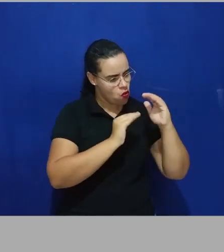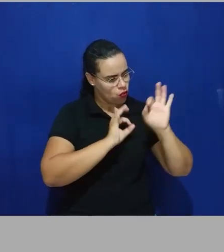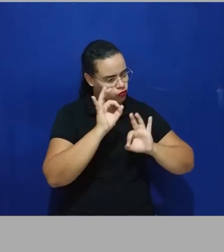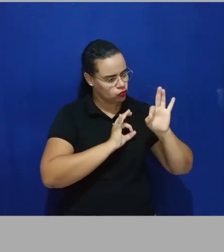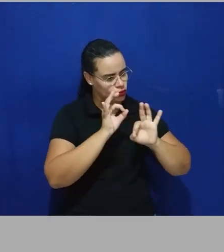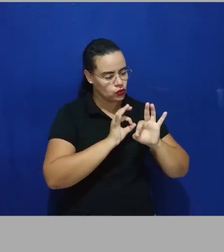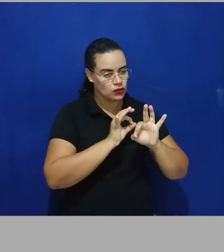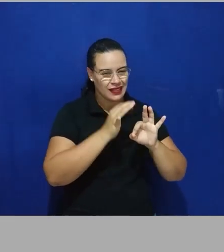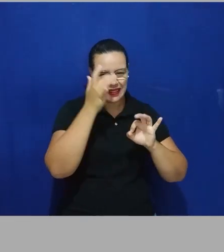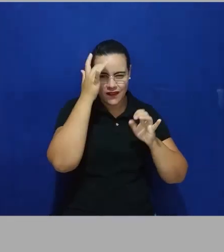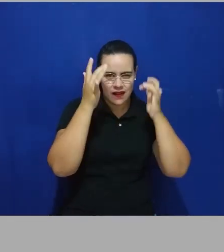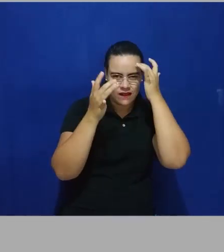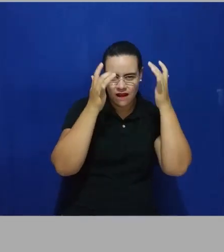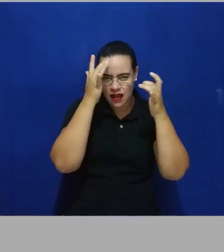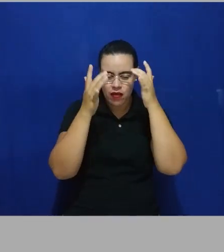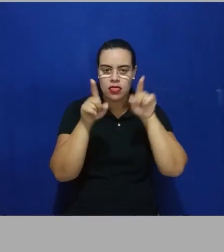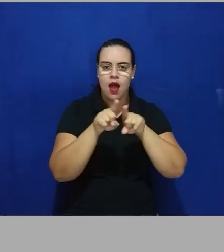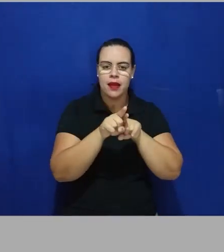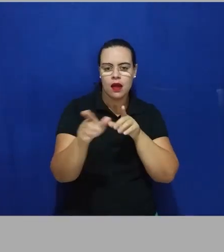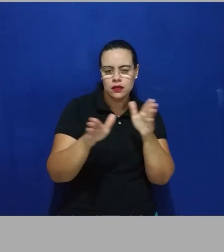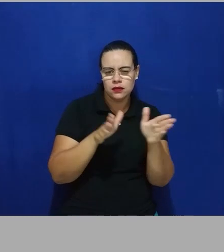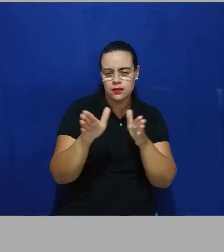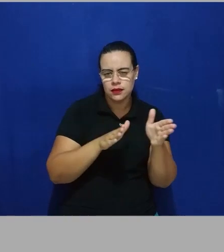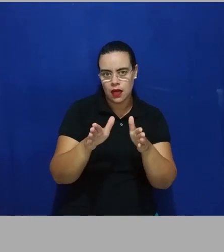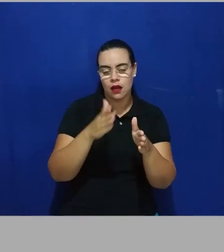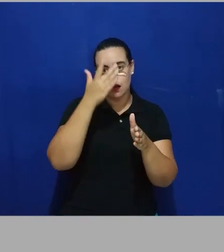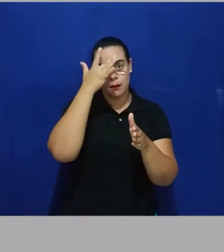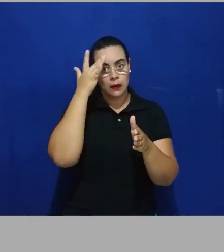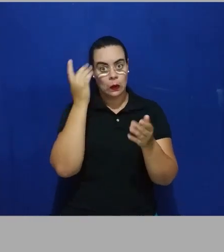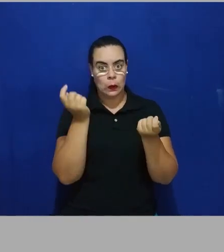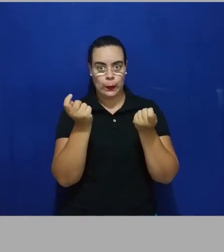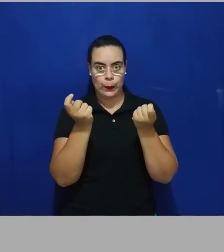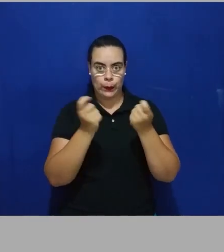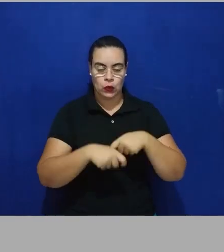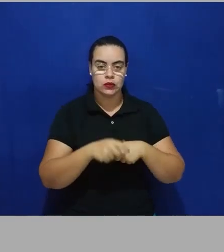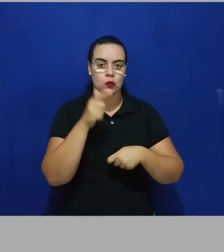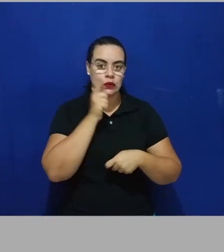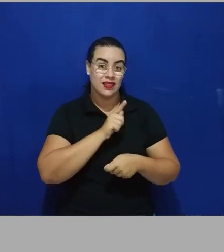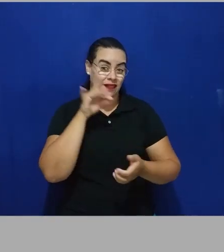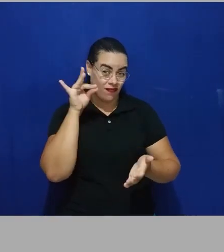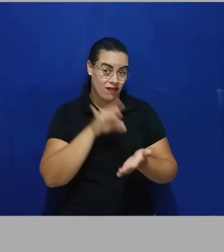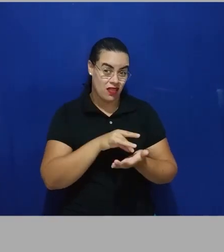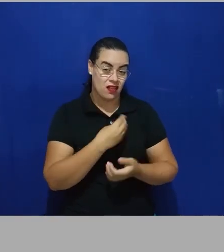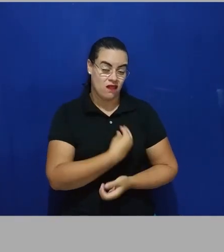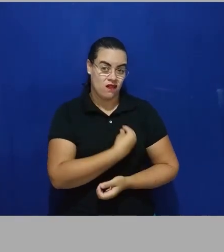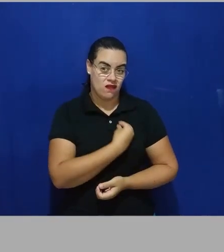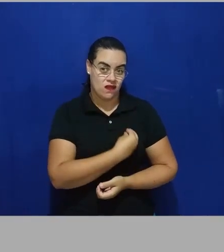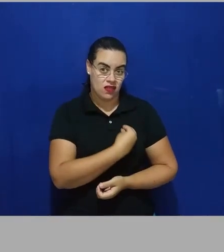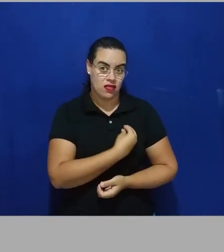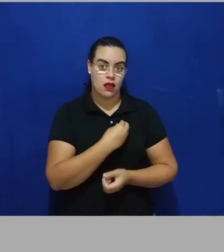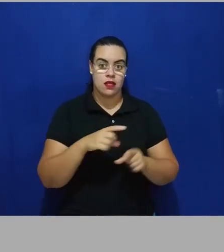de acessibilidade para que essas pessoas possam, de fato, sobreviver e viver nas